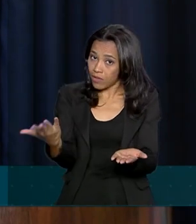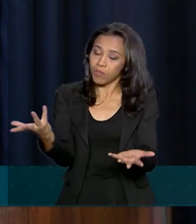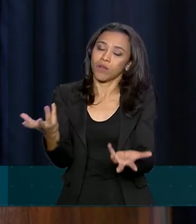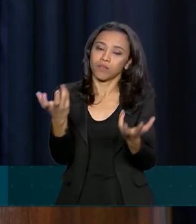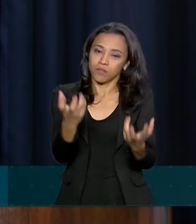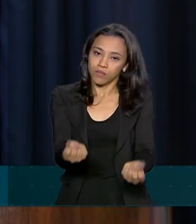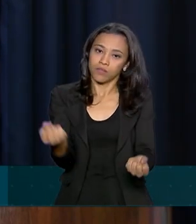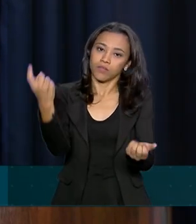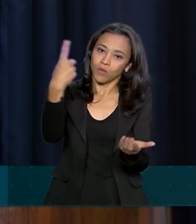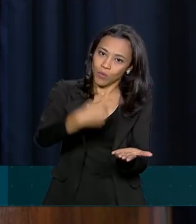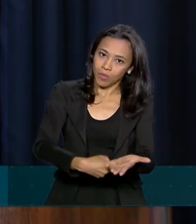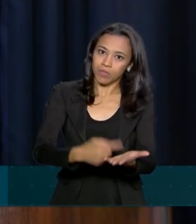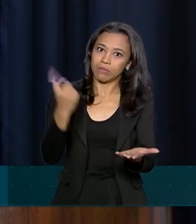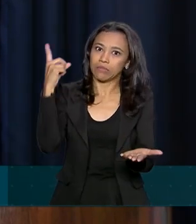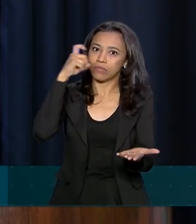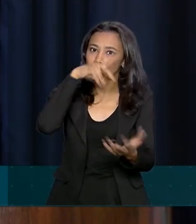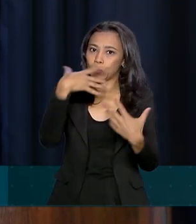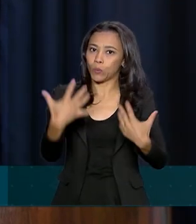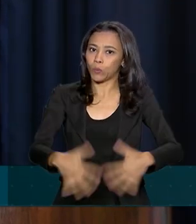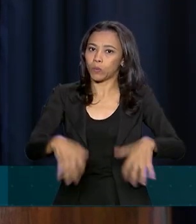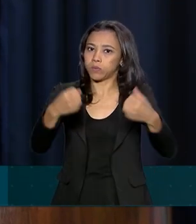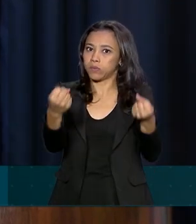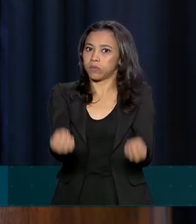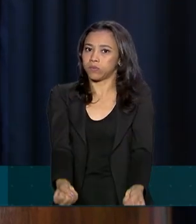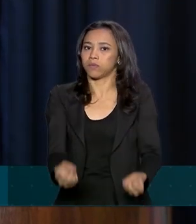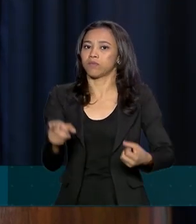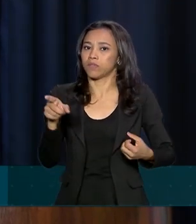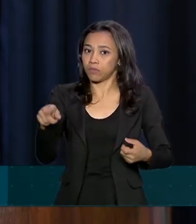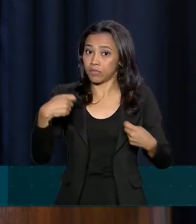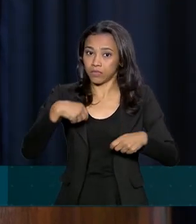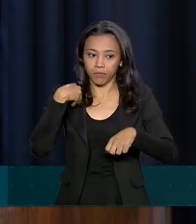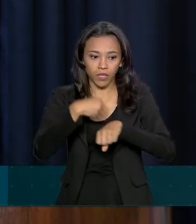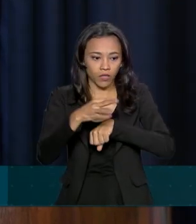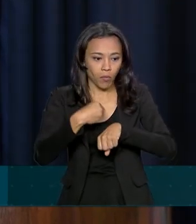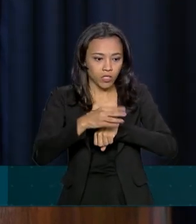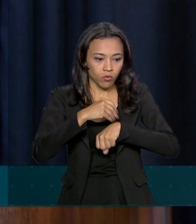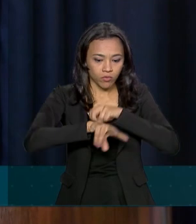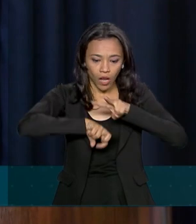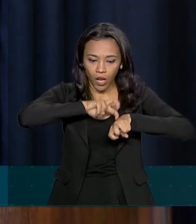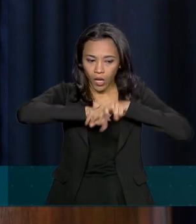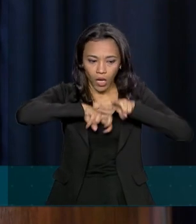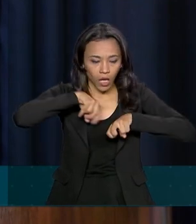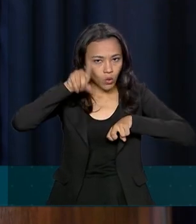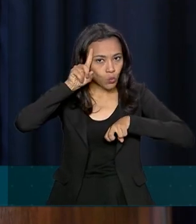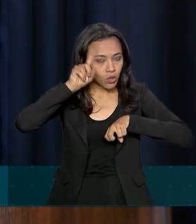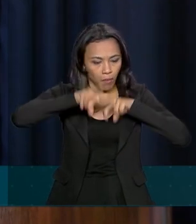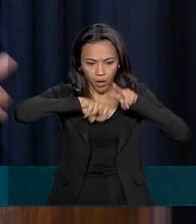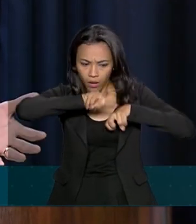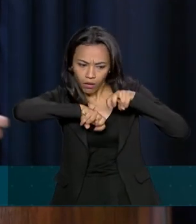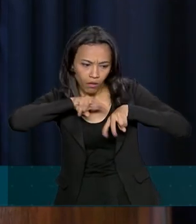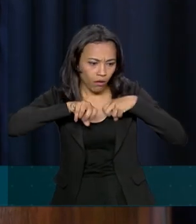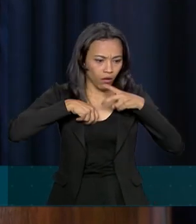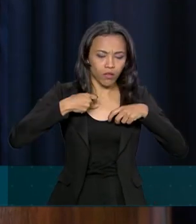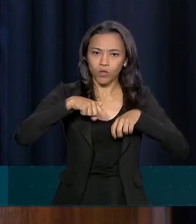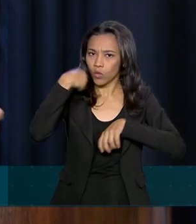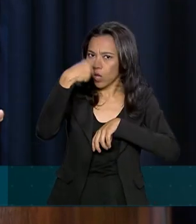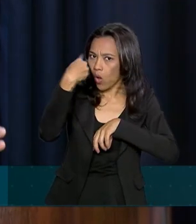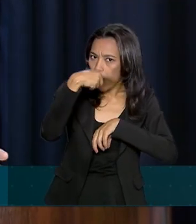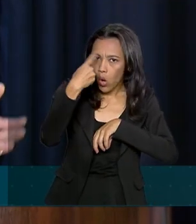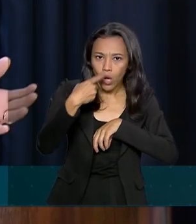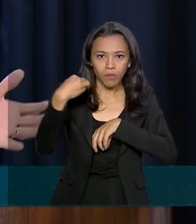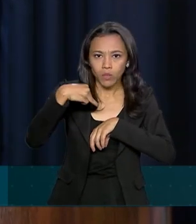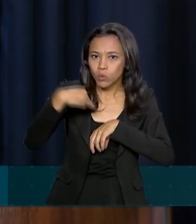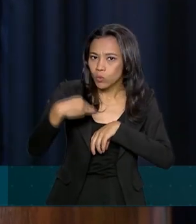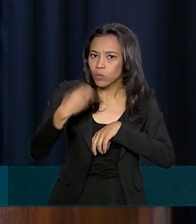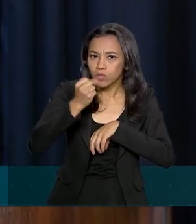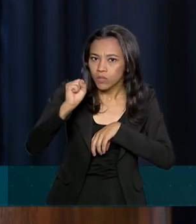essa difícil missão, que você tem que se atualizar diariamente, toda hora, todo